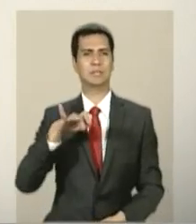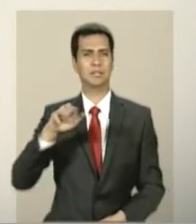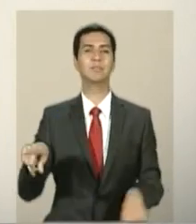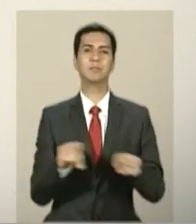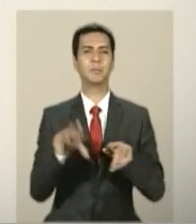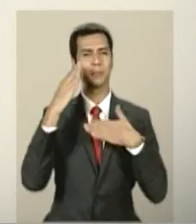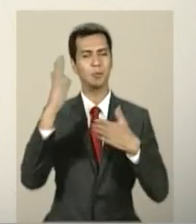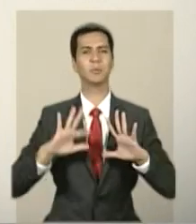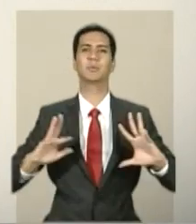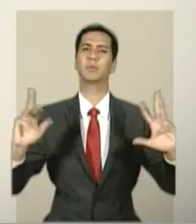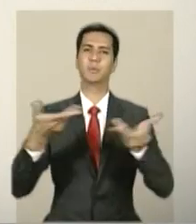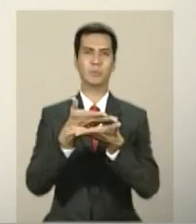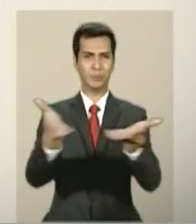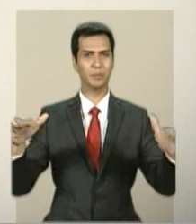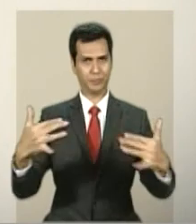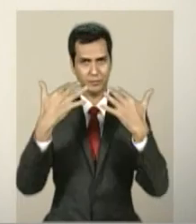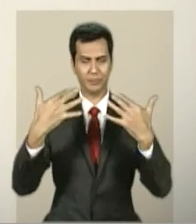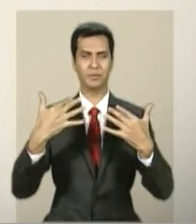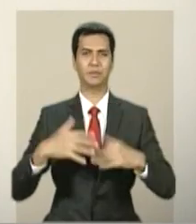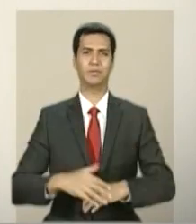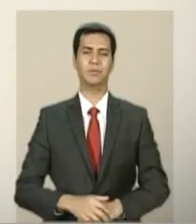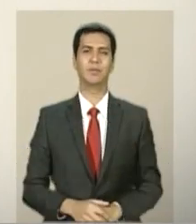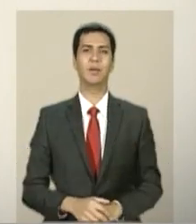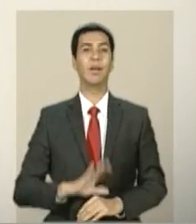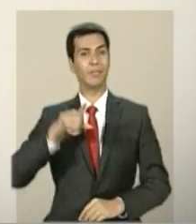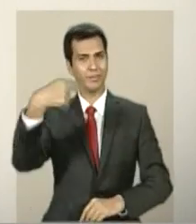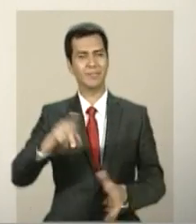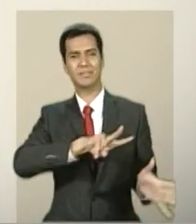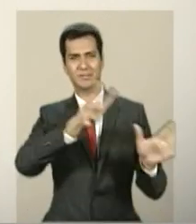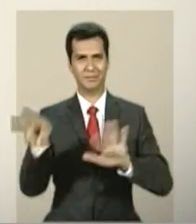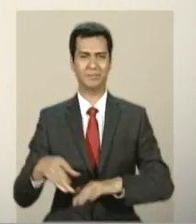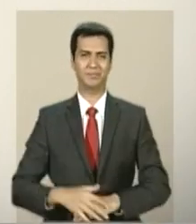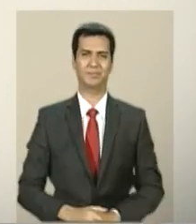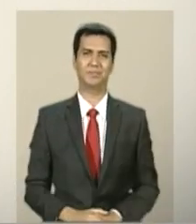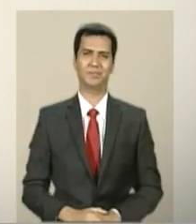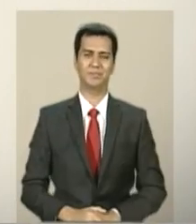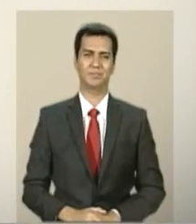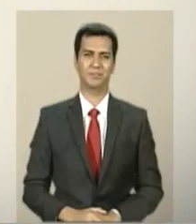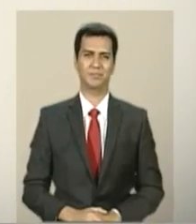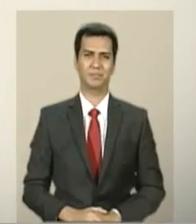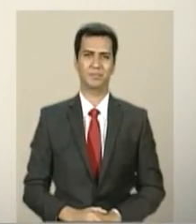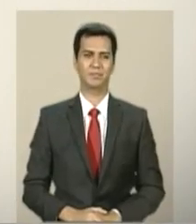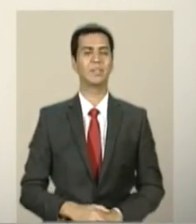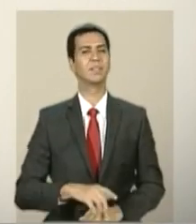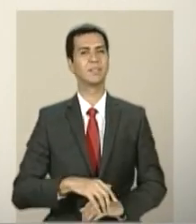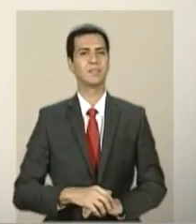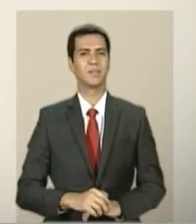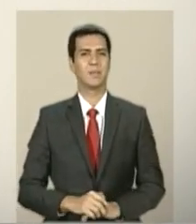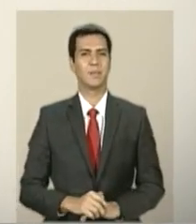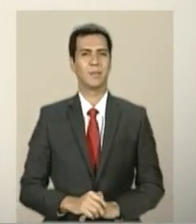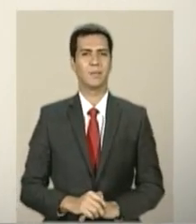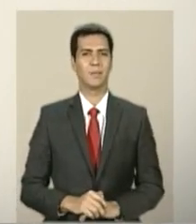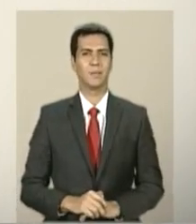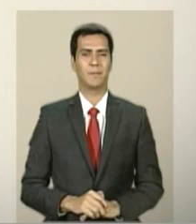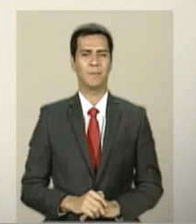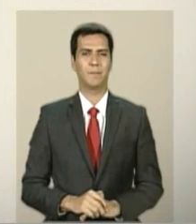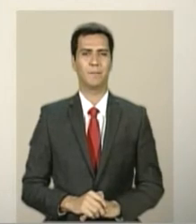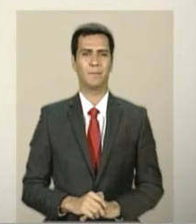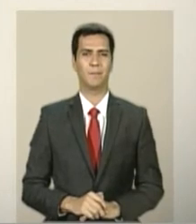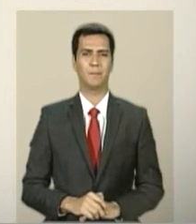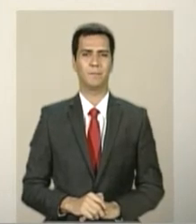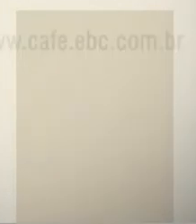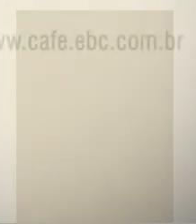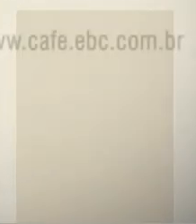Luciano e obrigado a todos os nossos ouvidos até a próxima semana até a próxima semana presidenta você que nos ouve agora